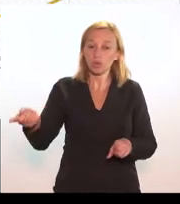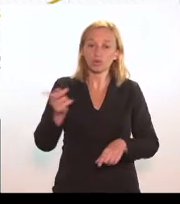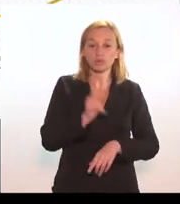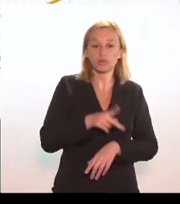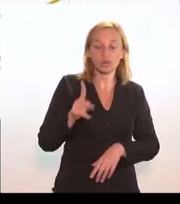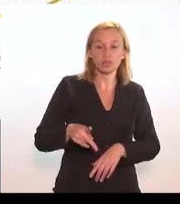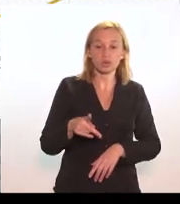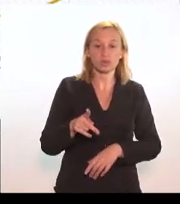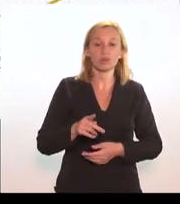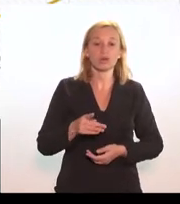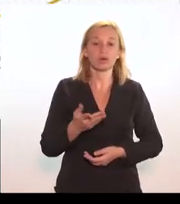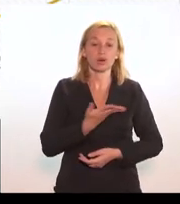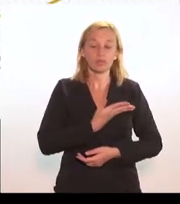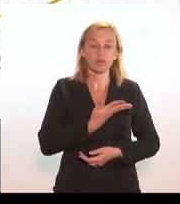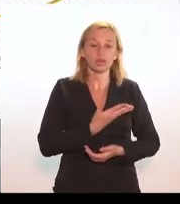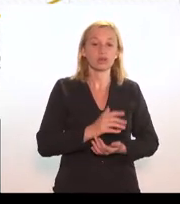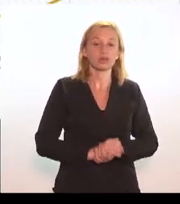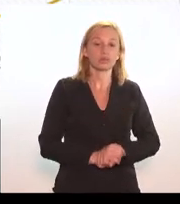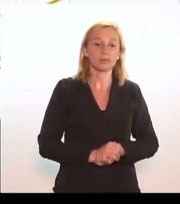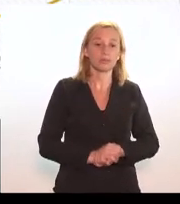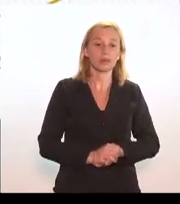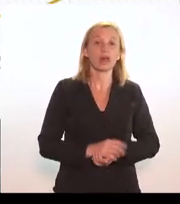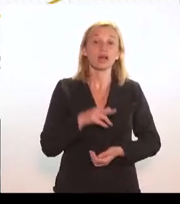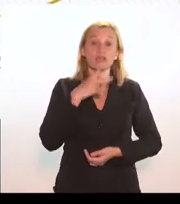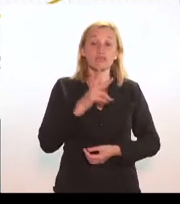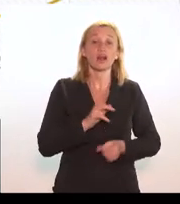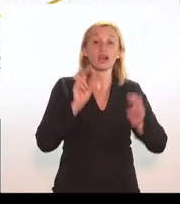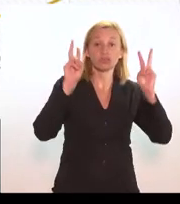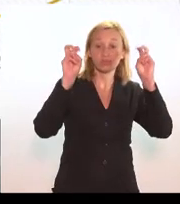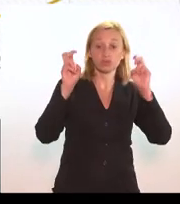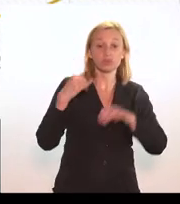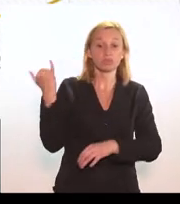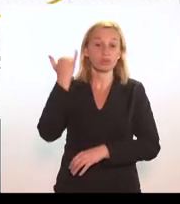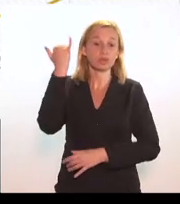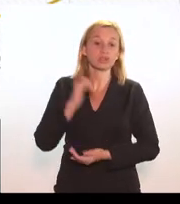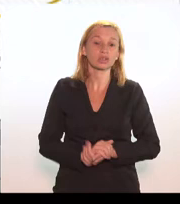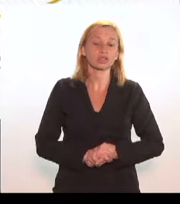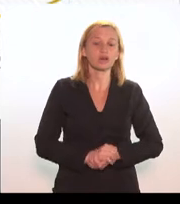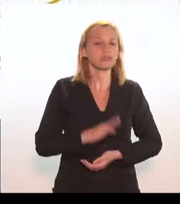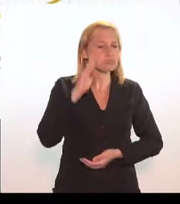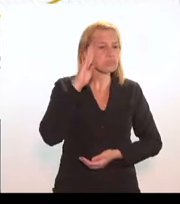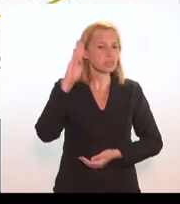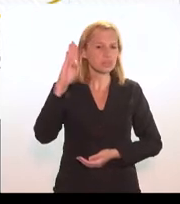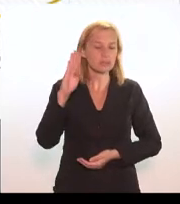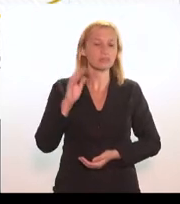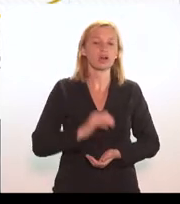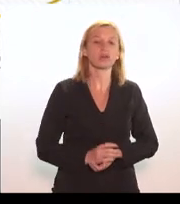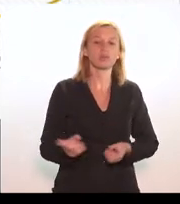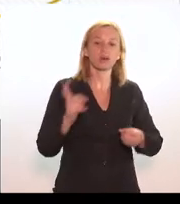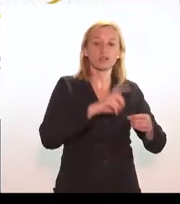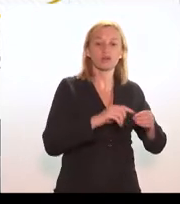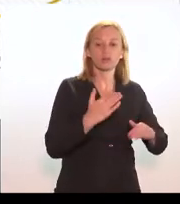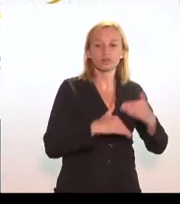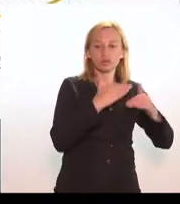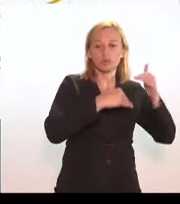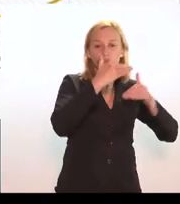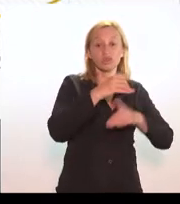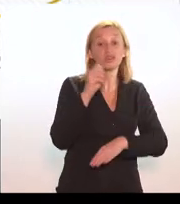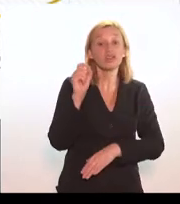do nosso conselho, têm batido num ponto muito importante e que é um ponto fundamental para a retomada do crescimento, que